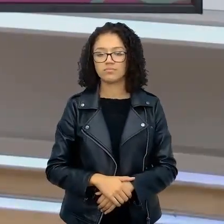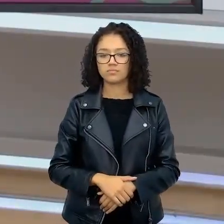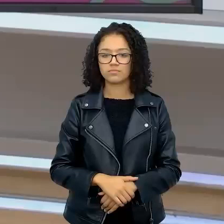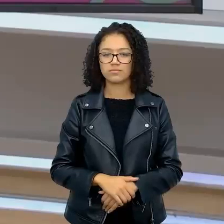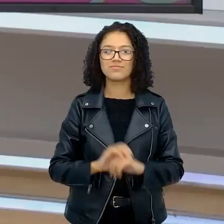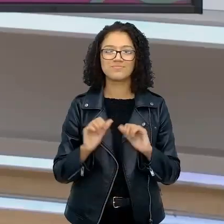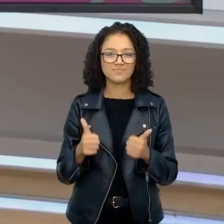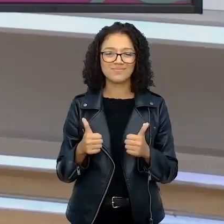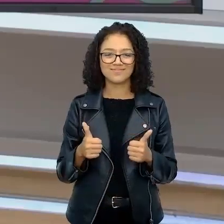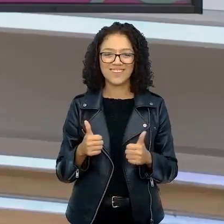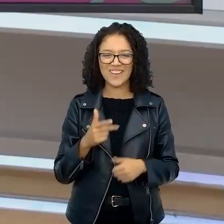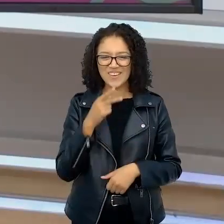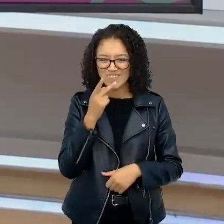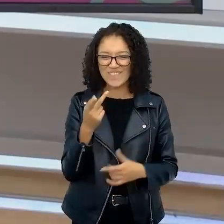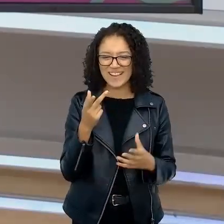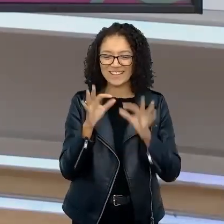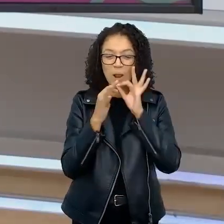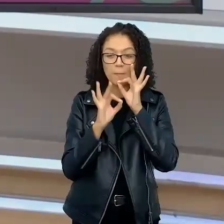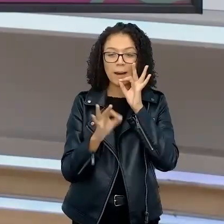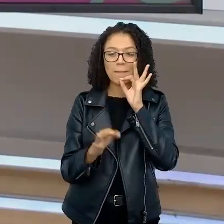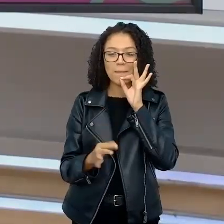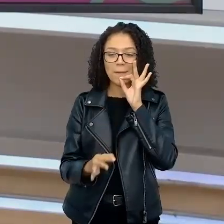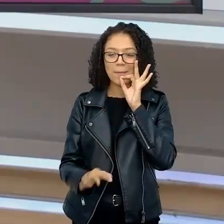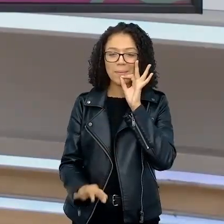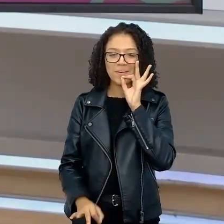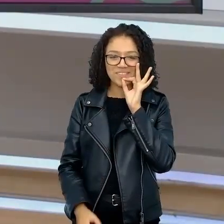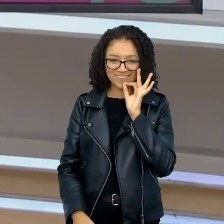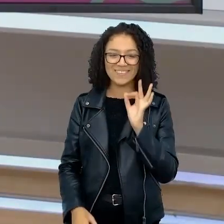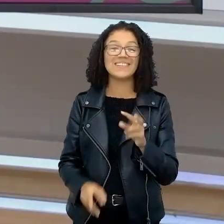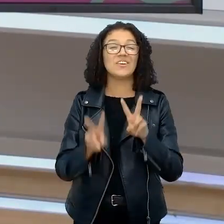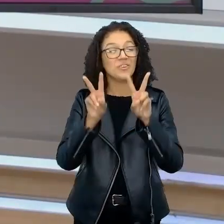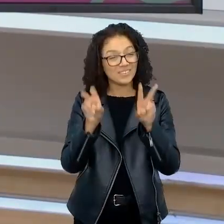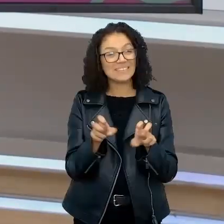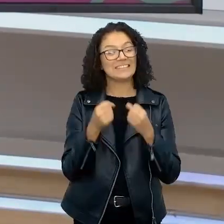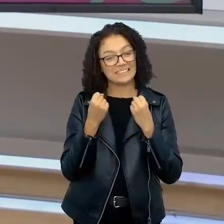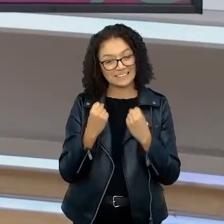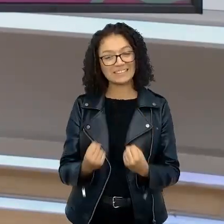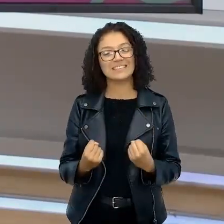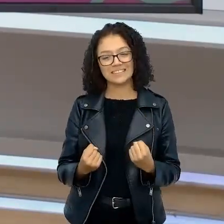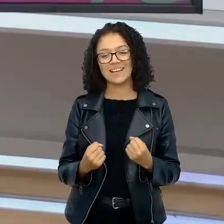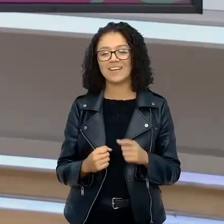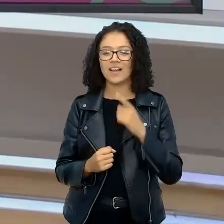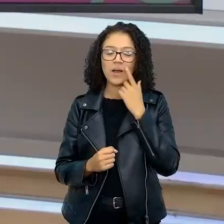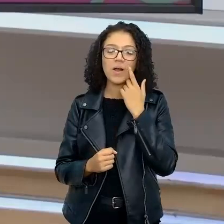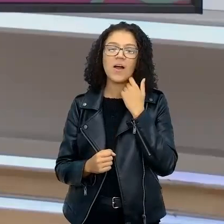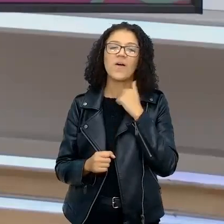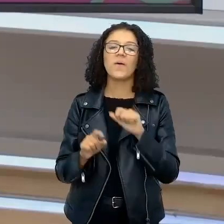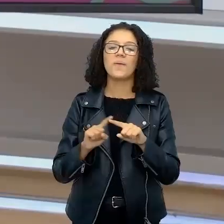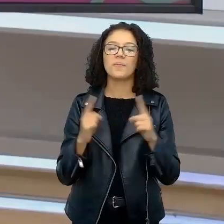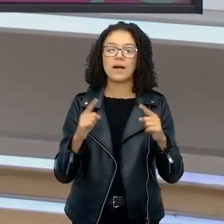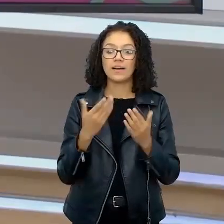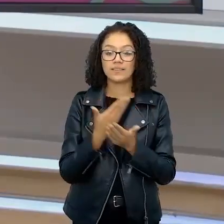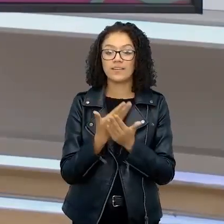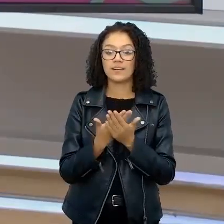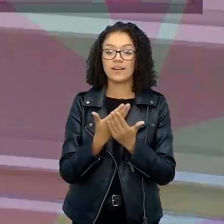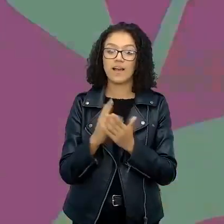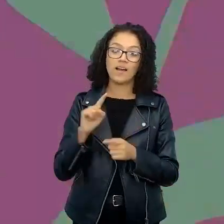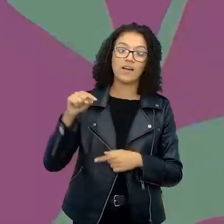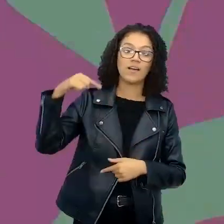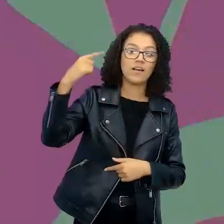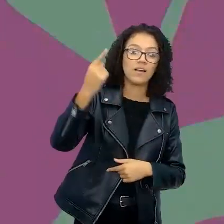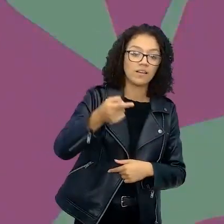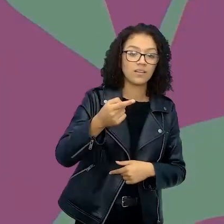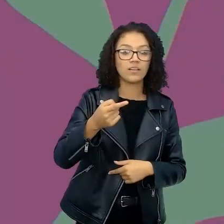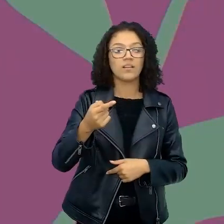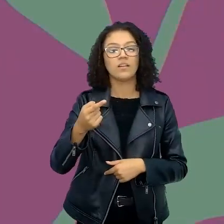Ok, gente? Acho que eu falei demais já, porque eu me empolgo muito quando o assunto é rede de proteção. A próxima aula a gente vai trazer um pouquinho